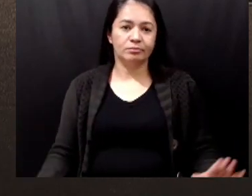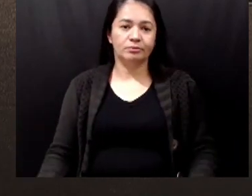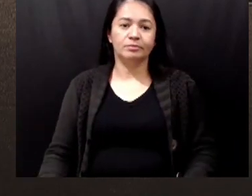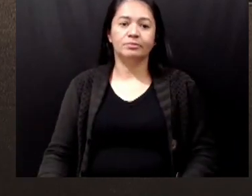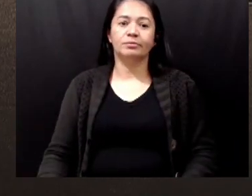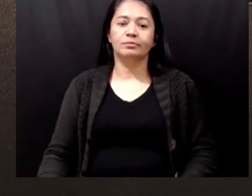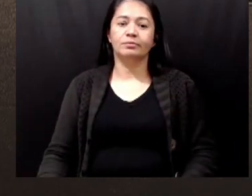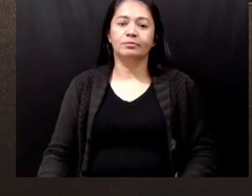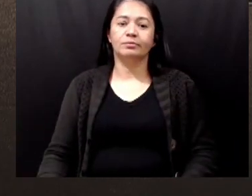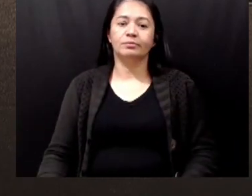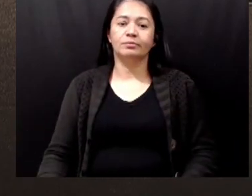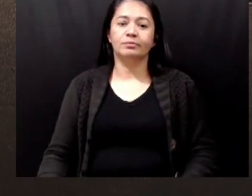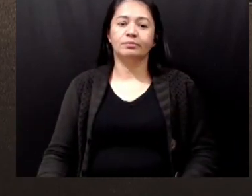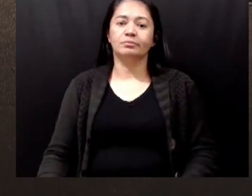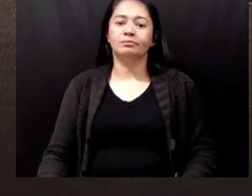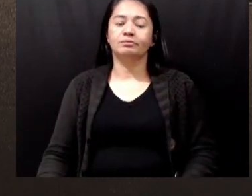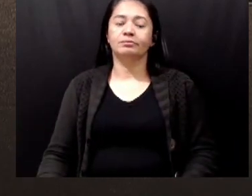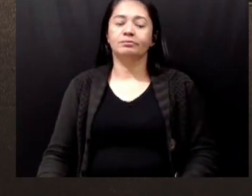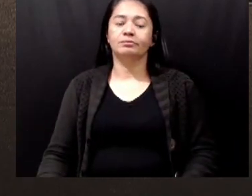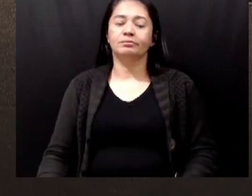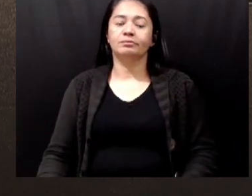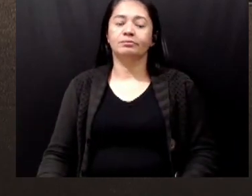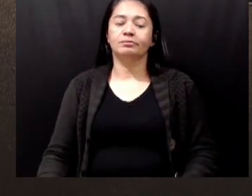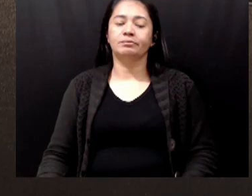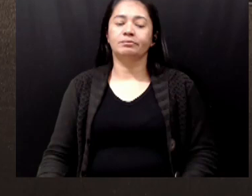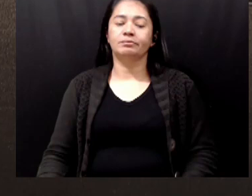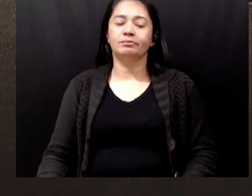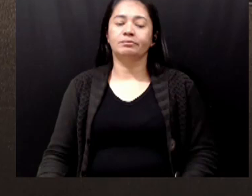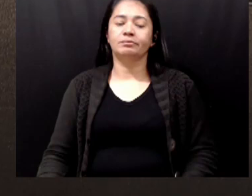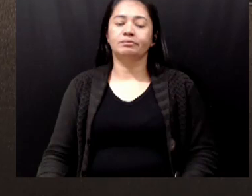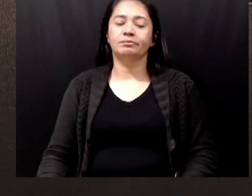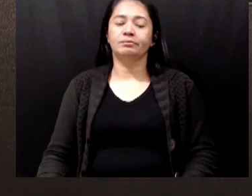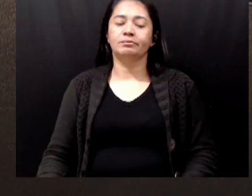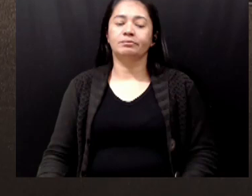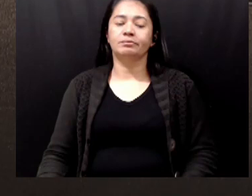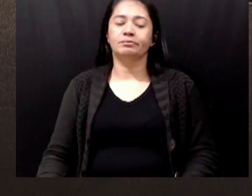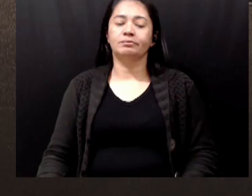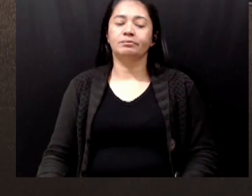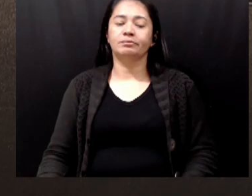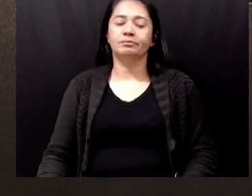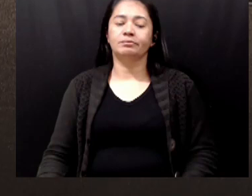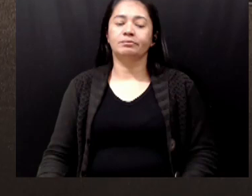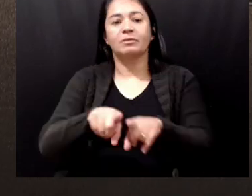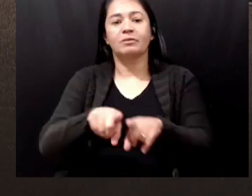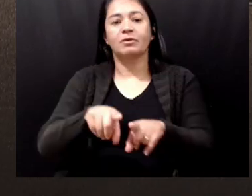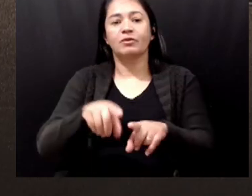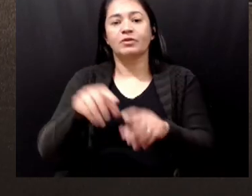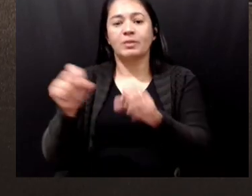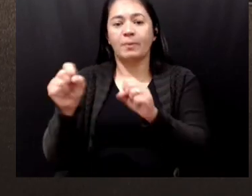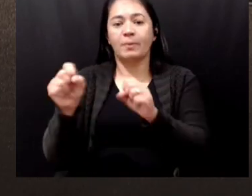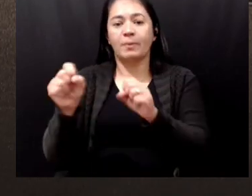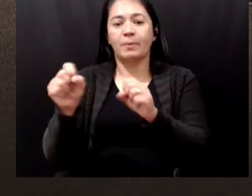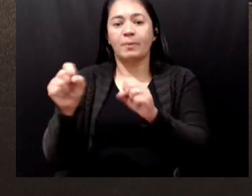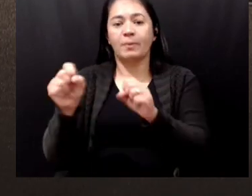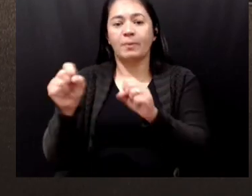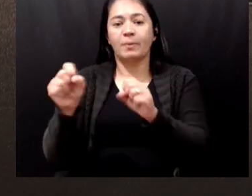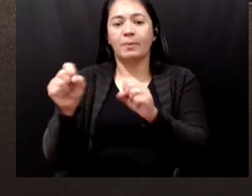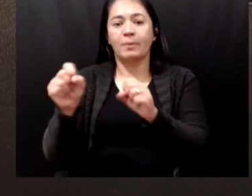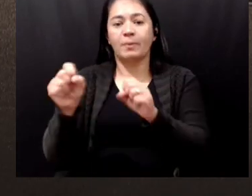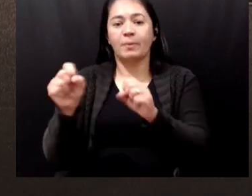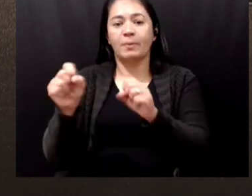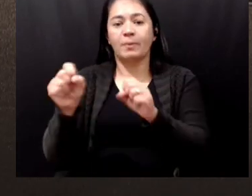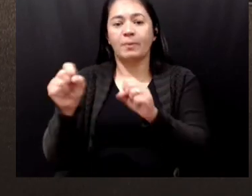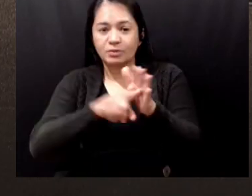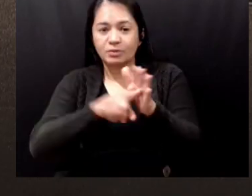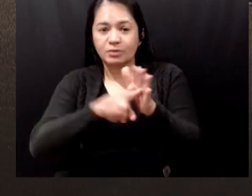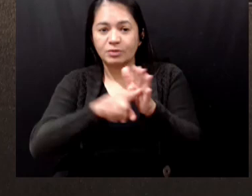do Banco Central. No site do Banco Central e da CVM você pode fazer consulta dessa corretora, desse banco, ver se tem o registro, ver se tem certinho, e